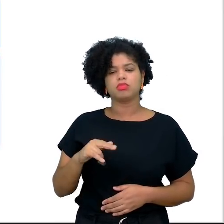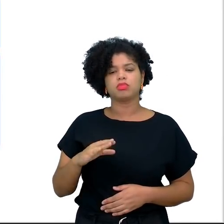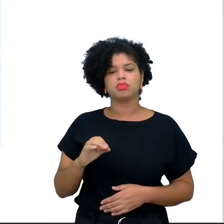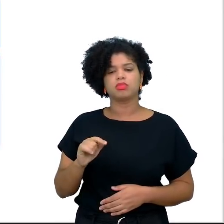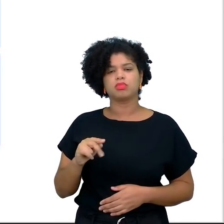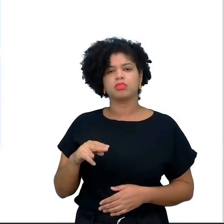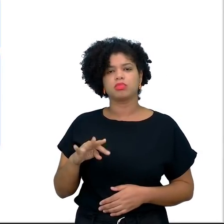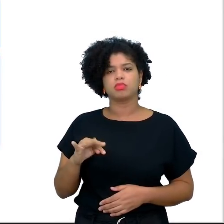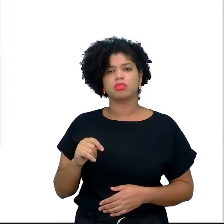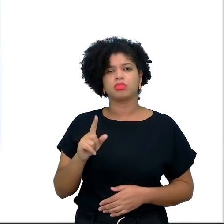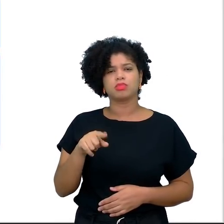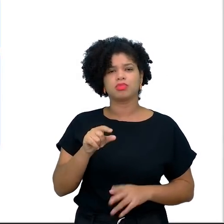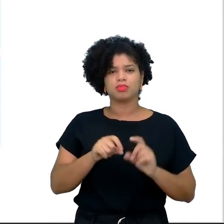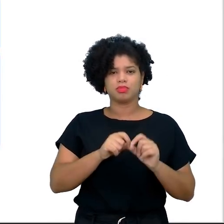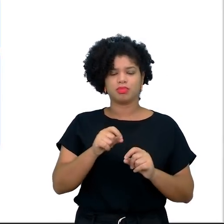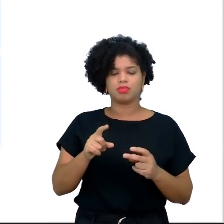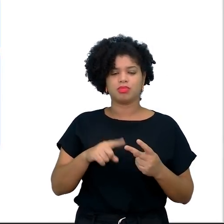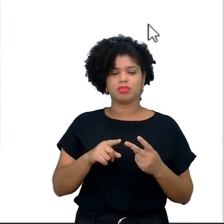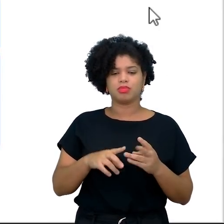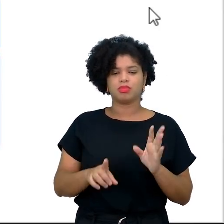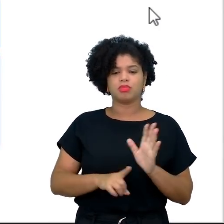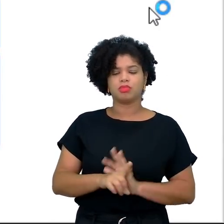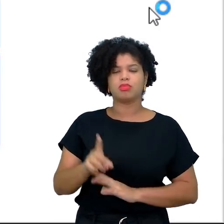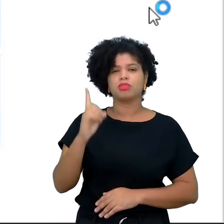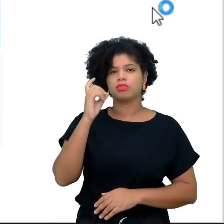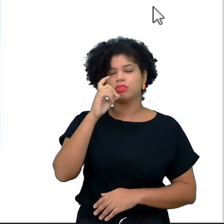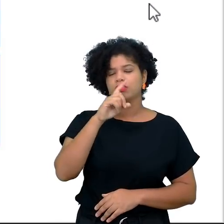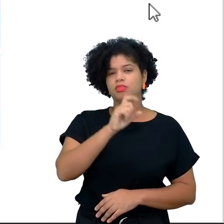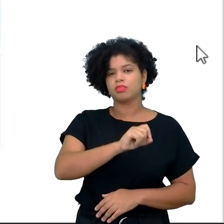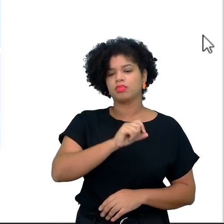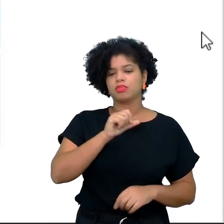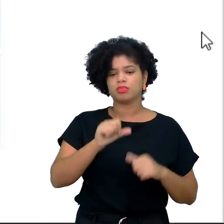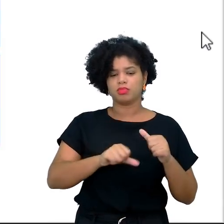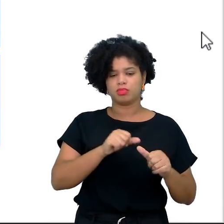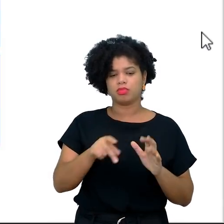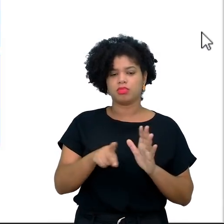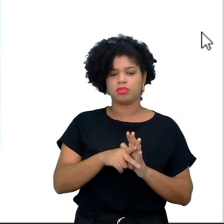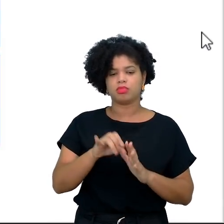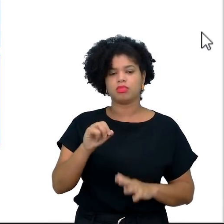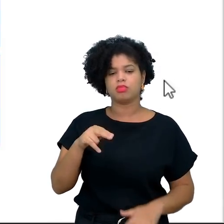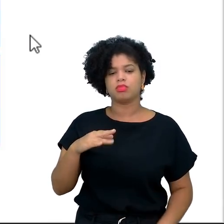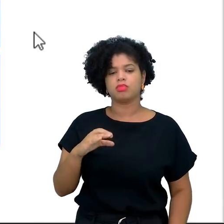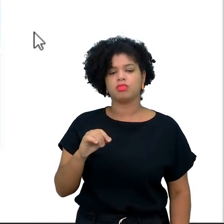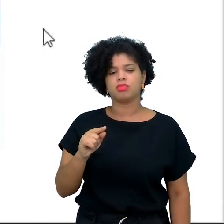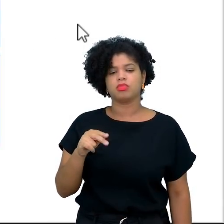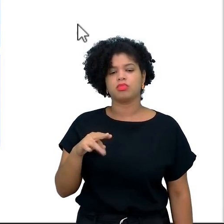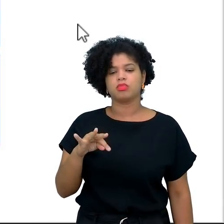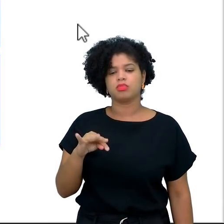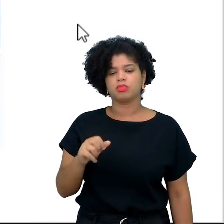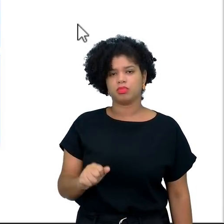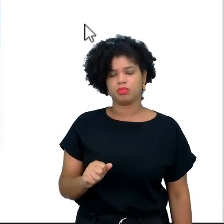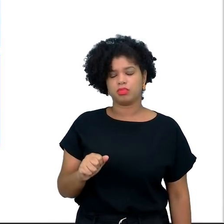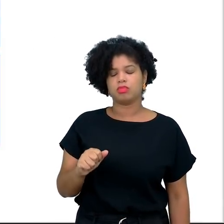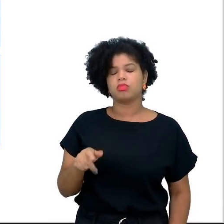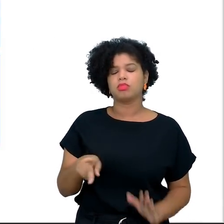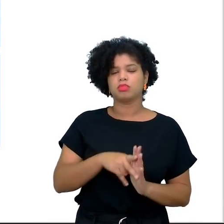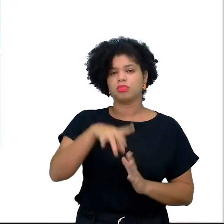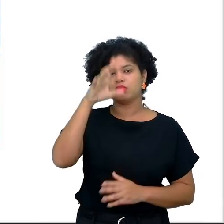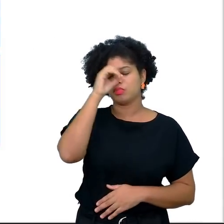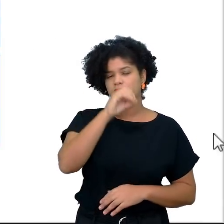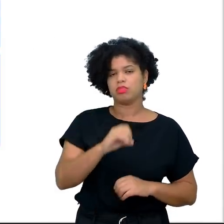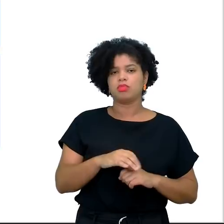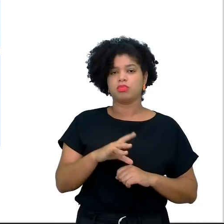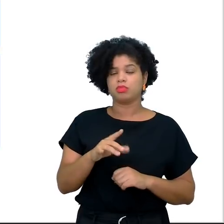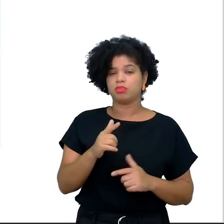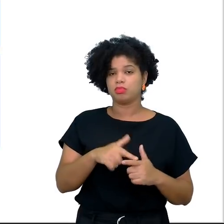incógnita? E, na pergunta 2, que dificuldades a mudança no lugar da incógnita traz para a aprendizagem da resolução